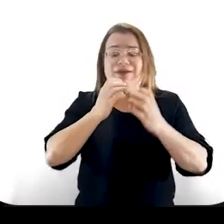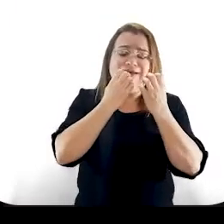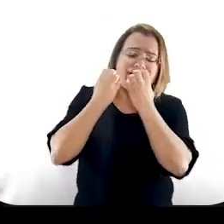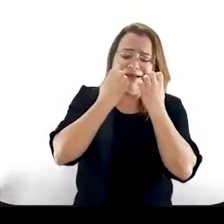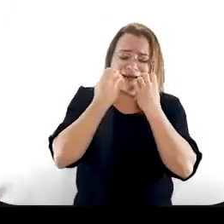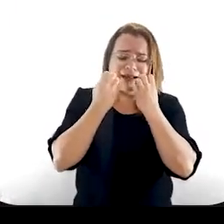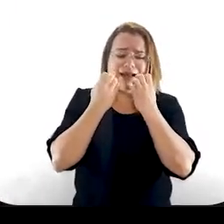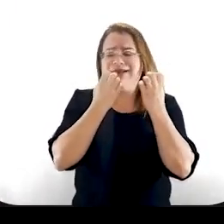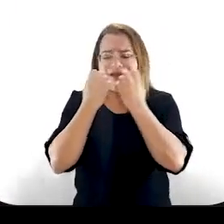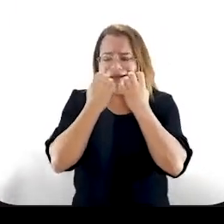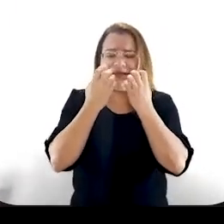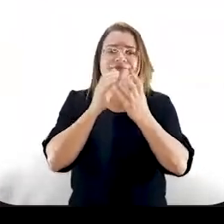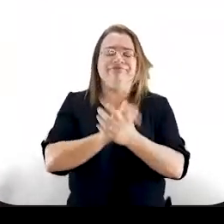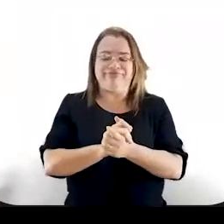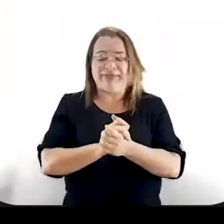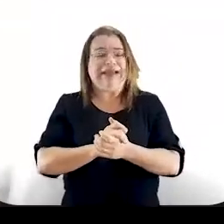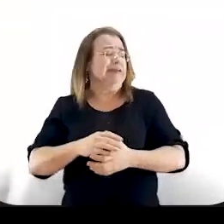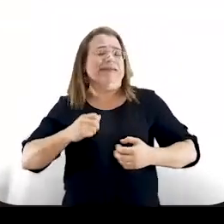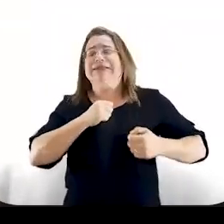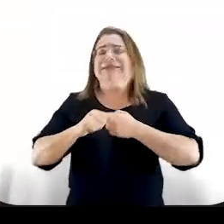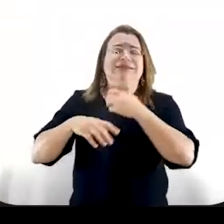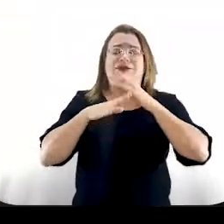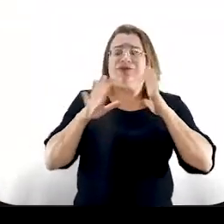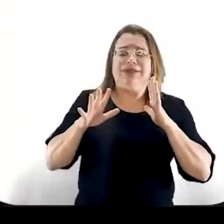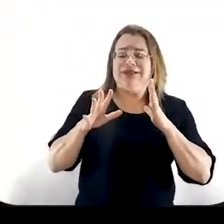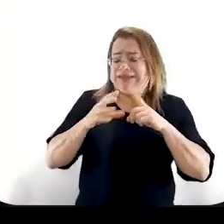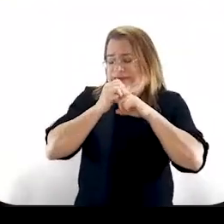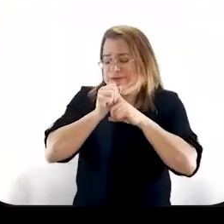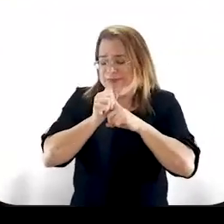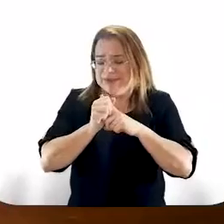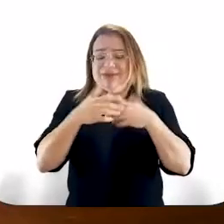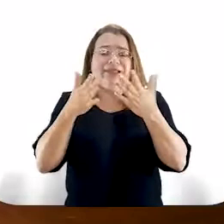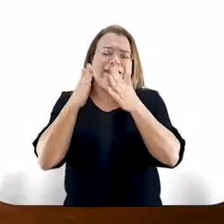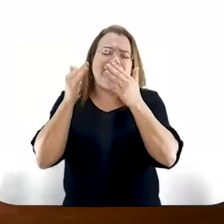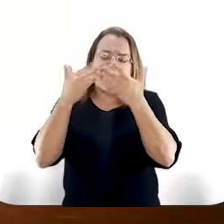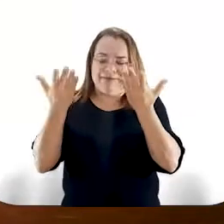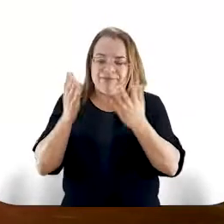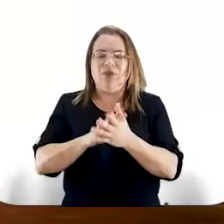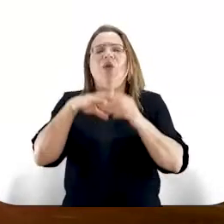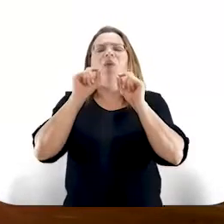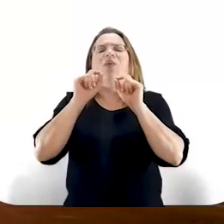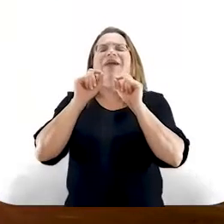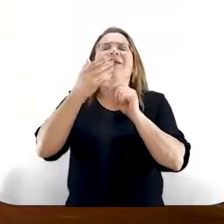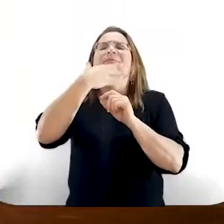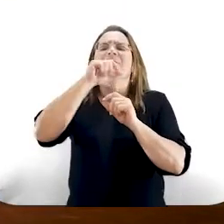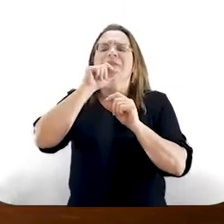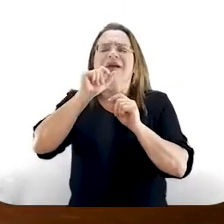Tererê, tererê. A gaita. E assim ficou agoniado, cada vez mais ela apertando e ele começando a pedir as coisas. O quê, meu